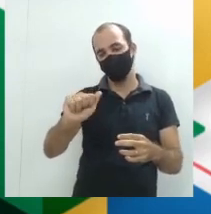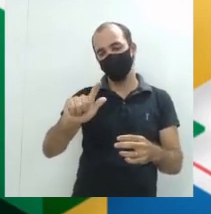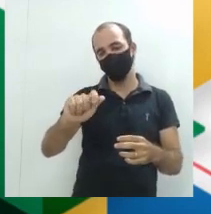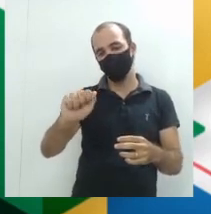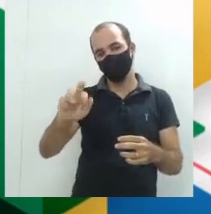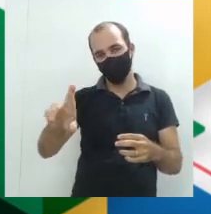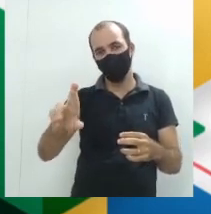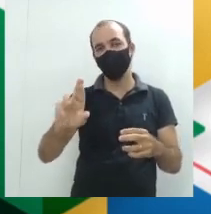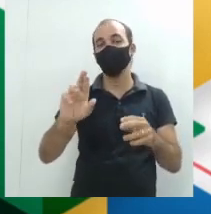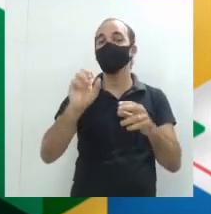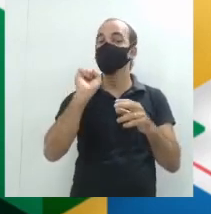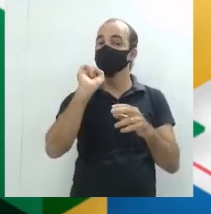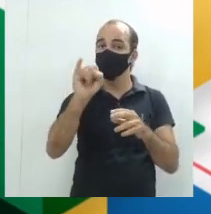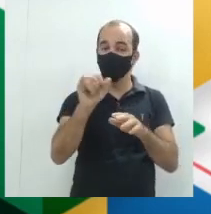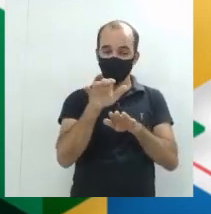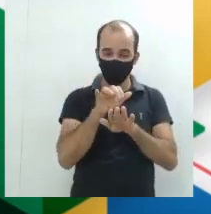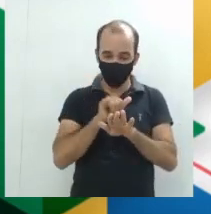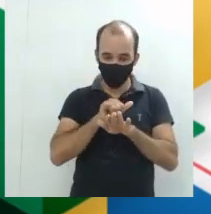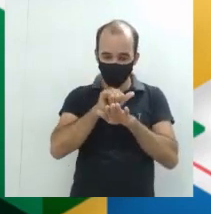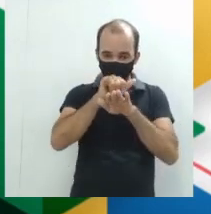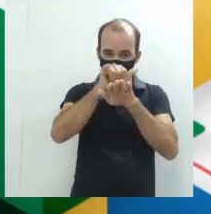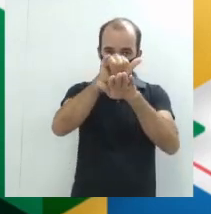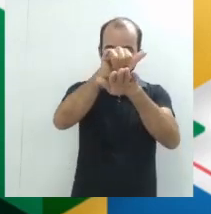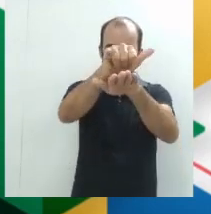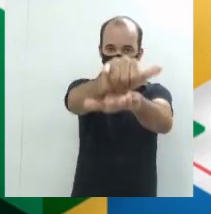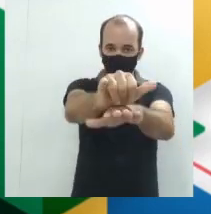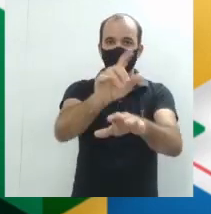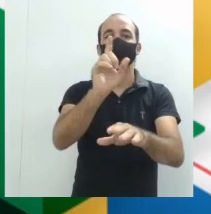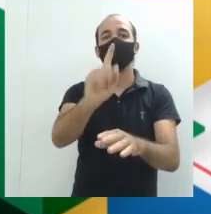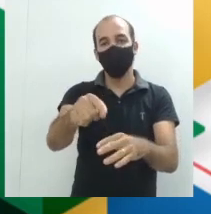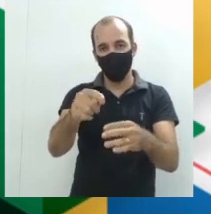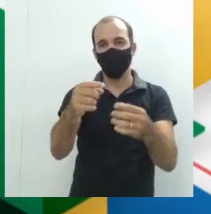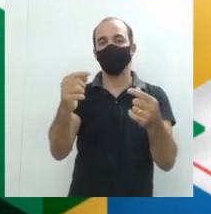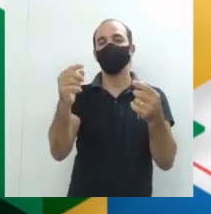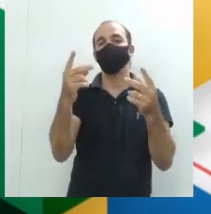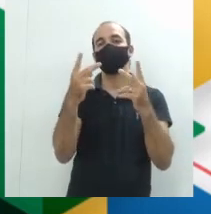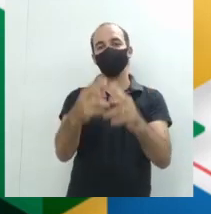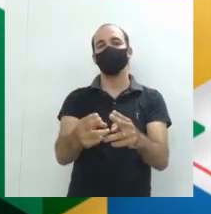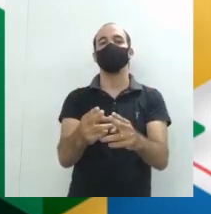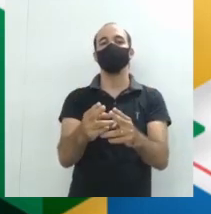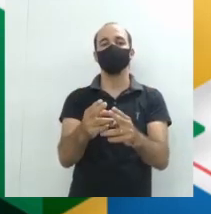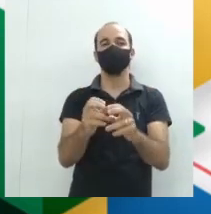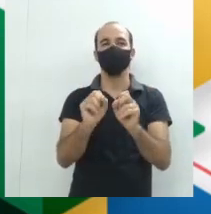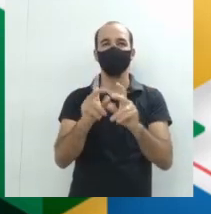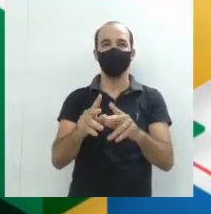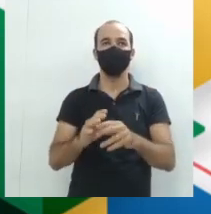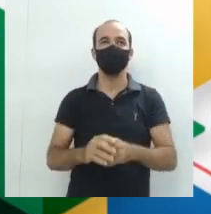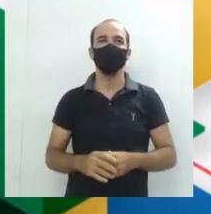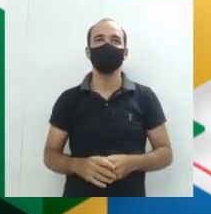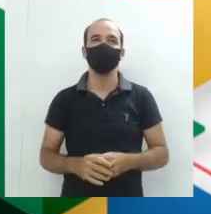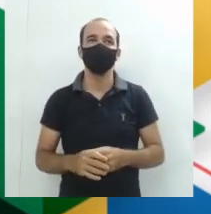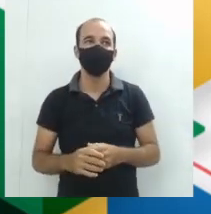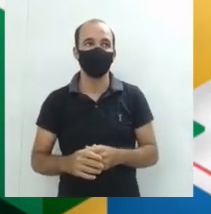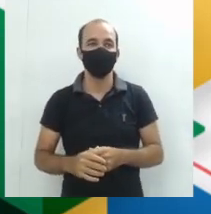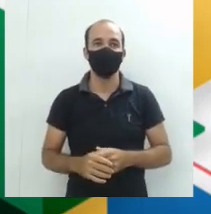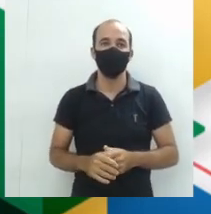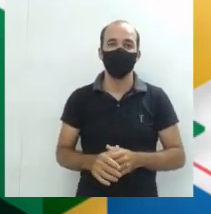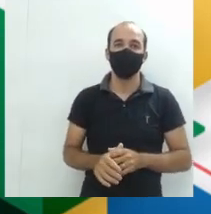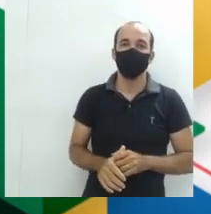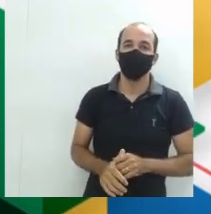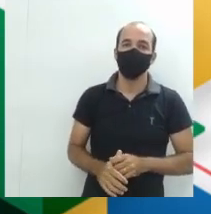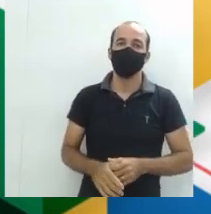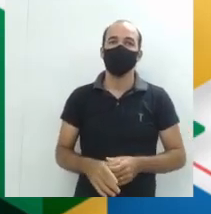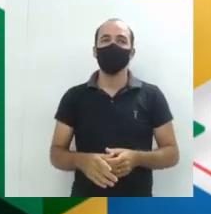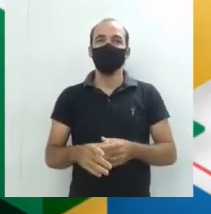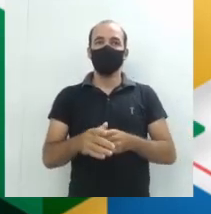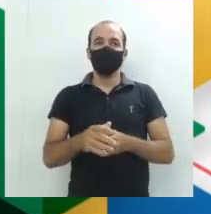for eminentemente retilínea. Bom, entendendo o vetor deslocamento, lembra aqueles